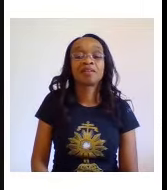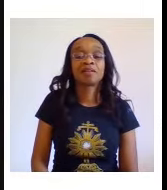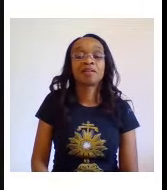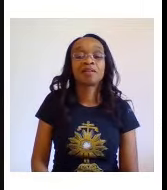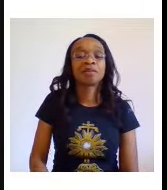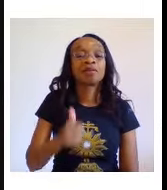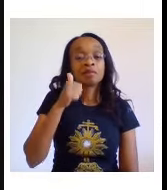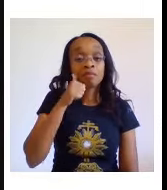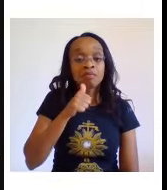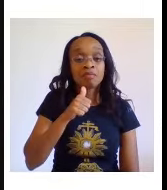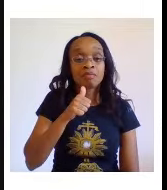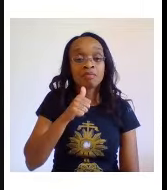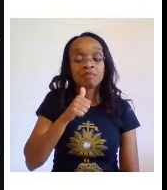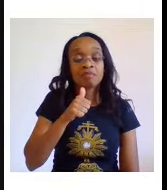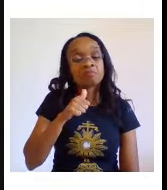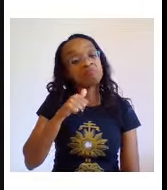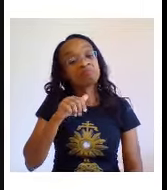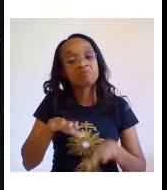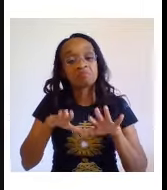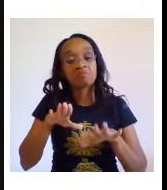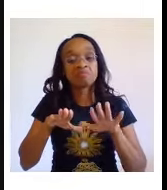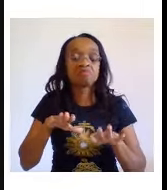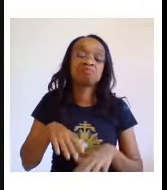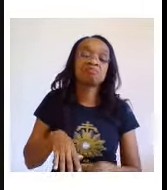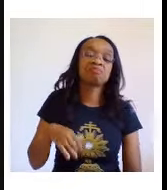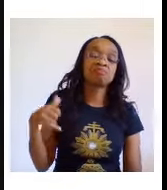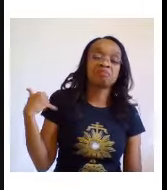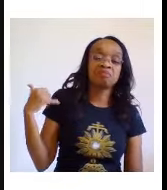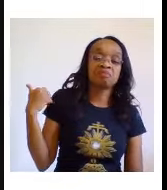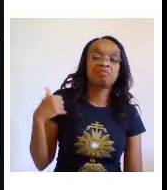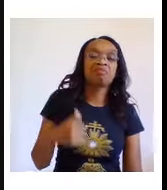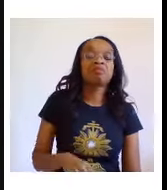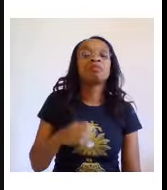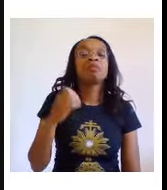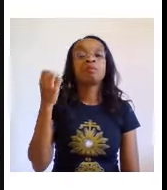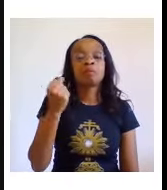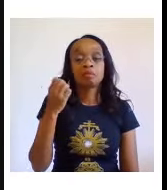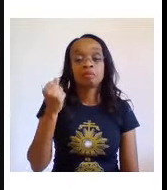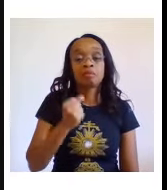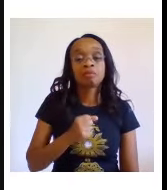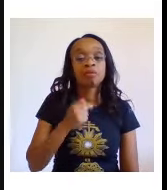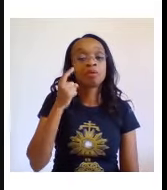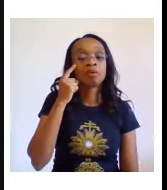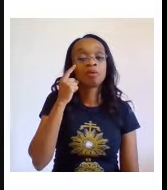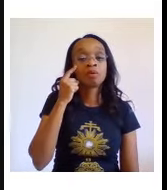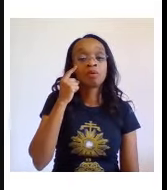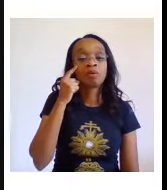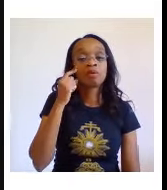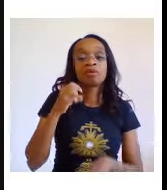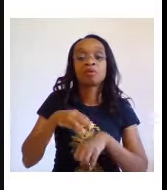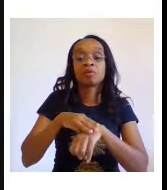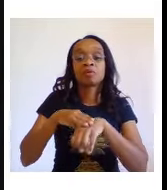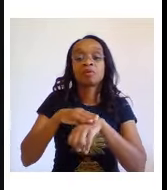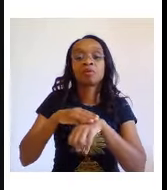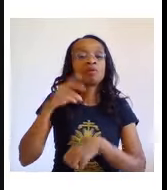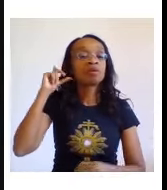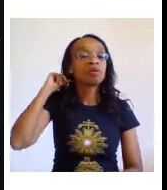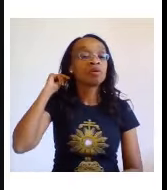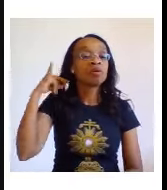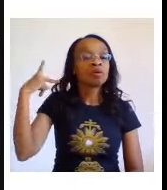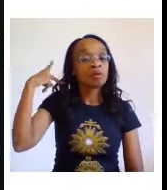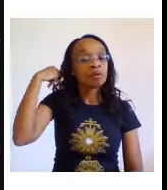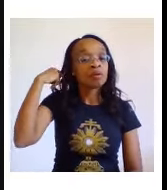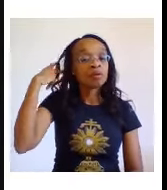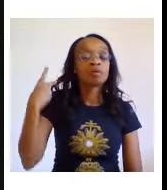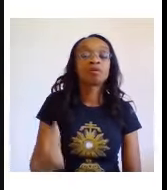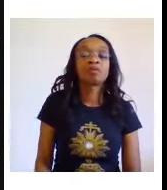mulher de idade média, de pele branca, olhos castanhos, eu tenho cabelos curtos